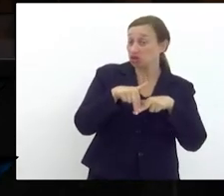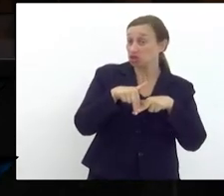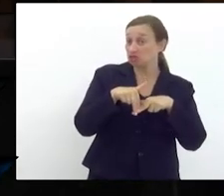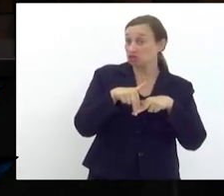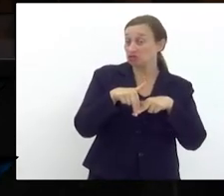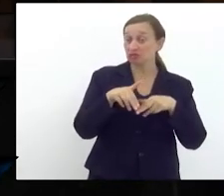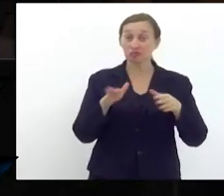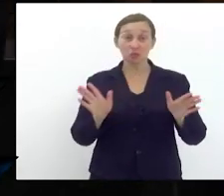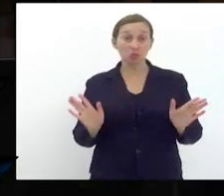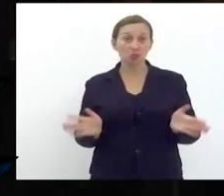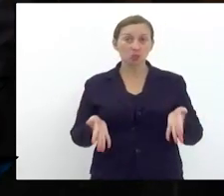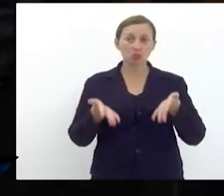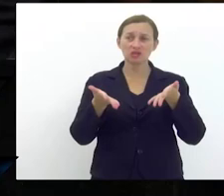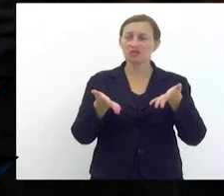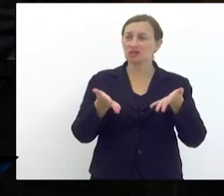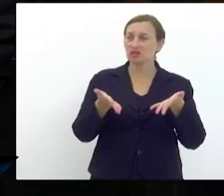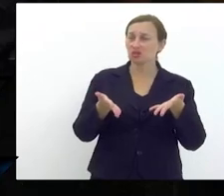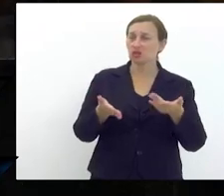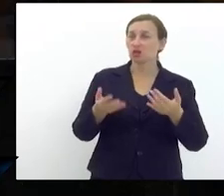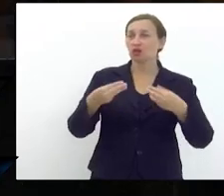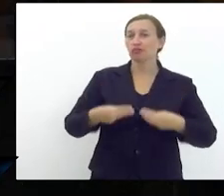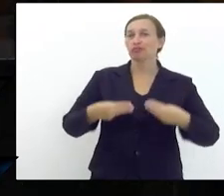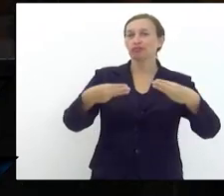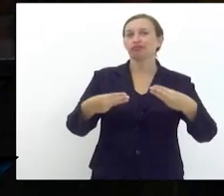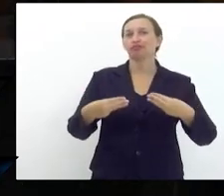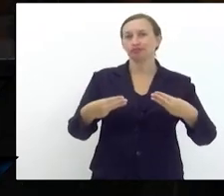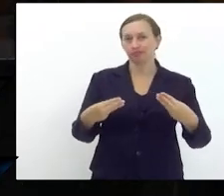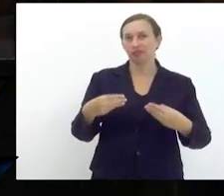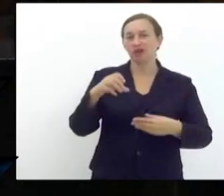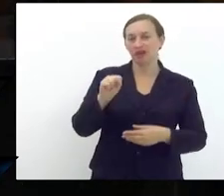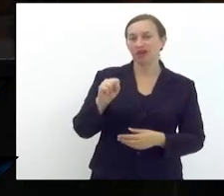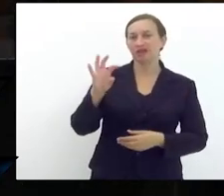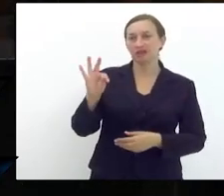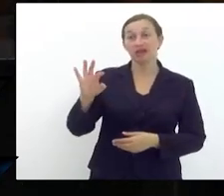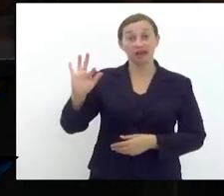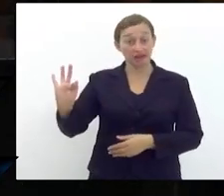iniciativa de um ministro do STF